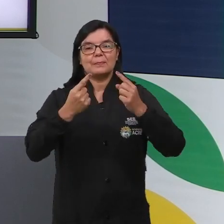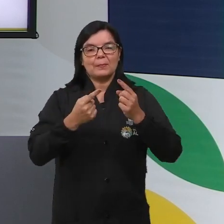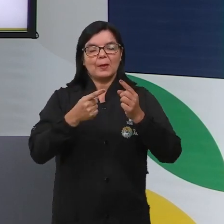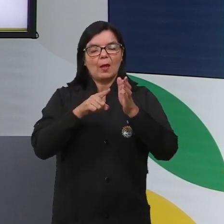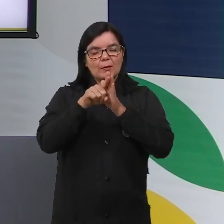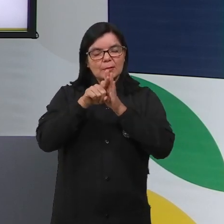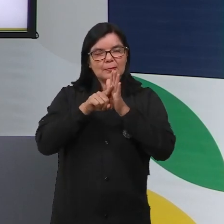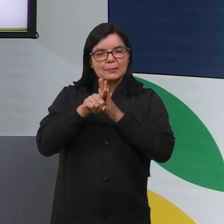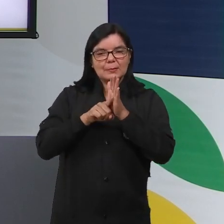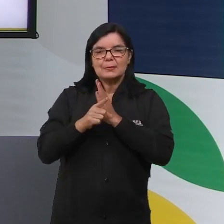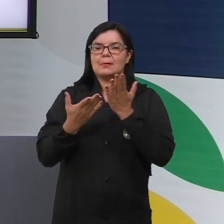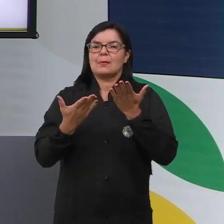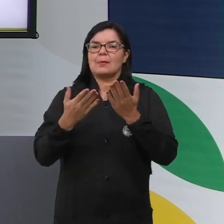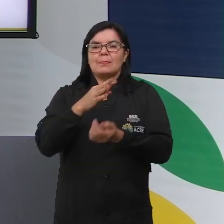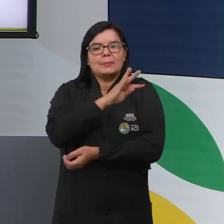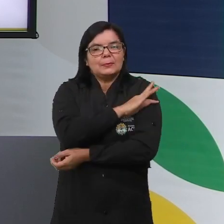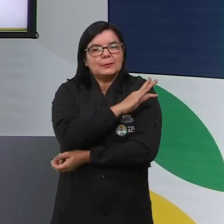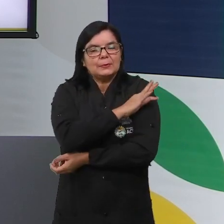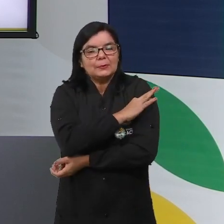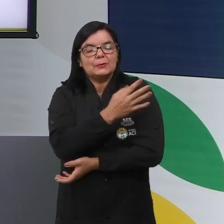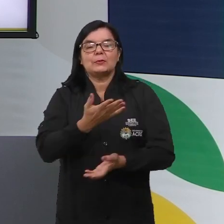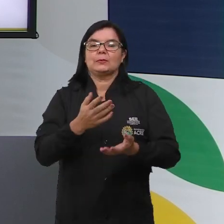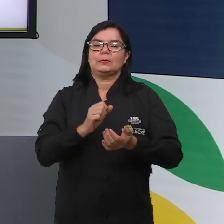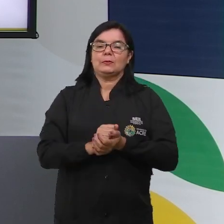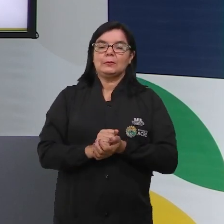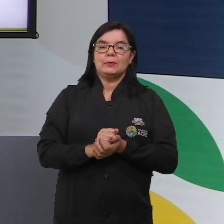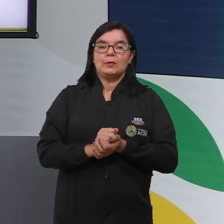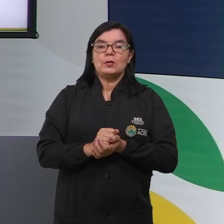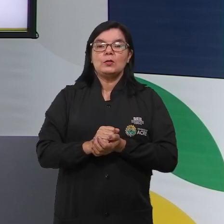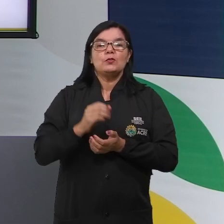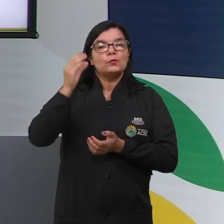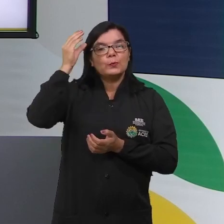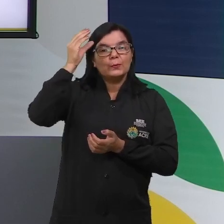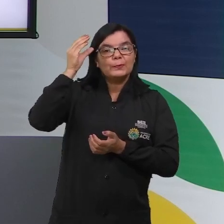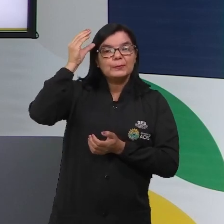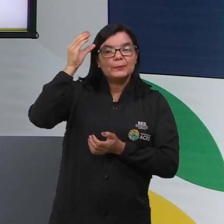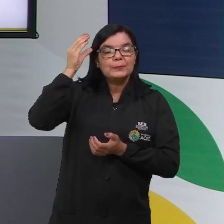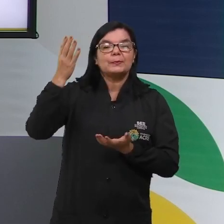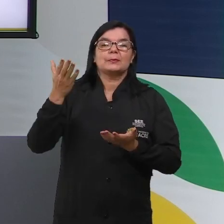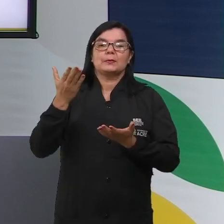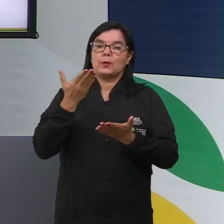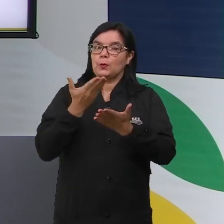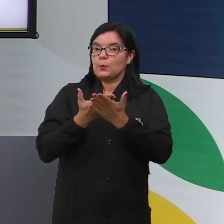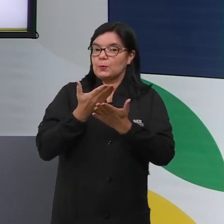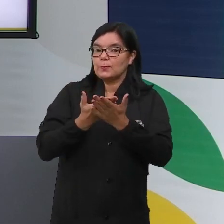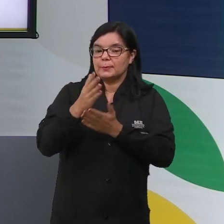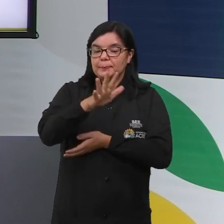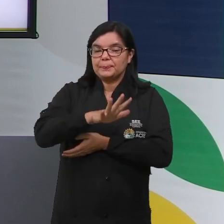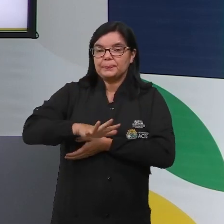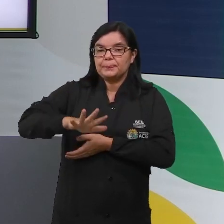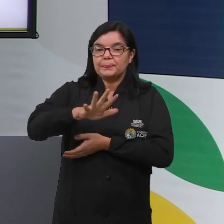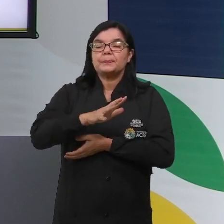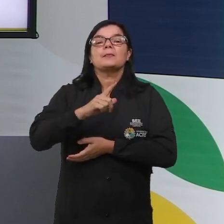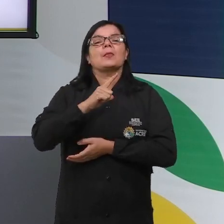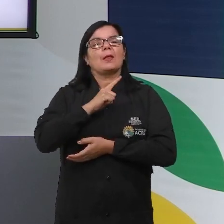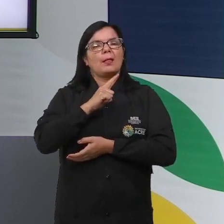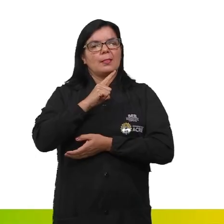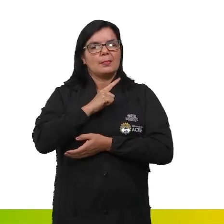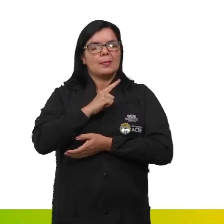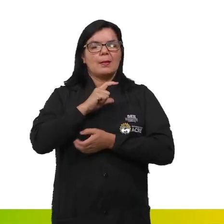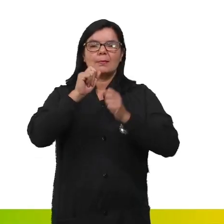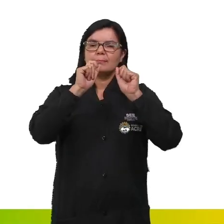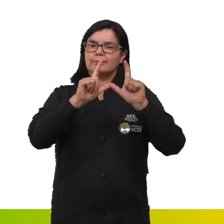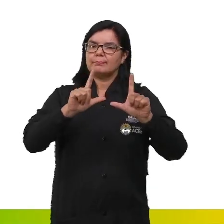científico, mais técnico, a nível de conhecimento estudantil no geral. E aí tem esse quadro aí